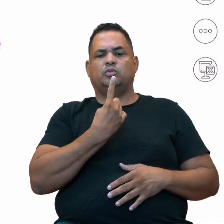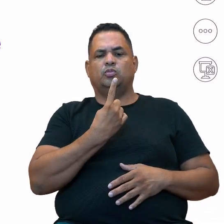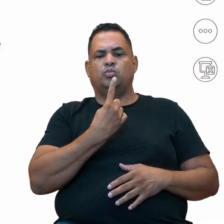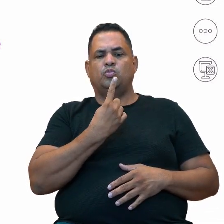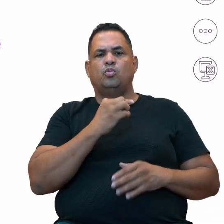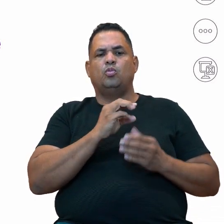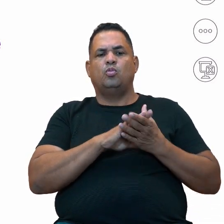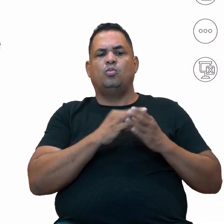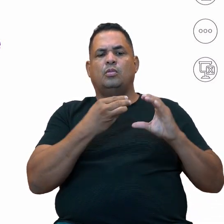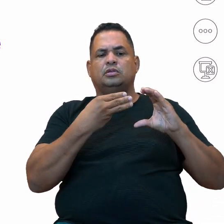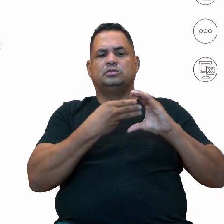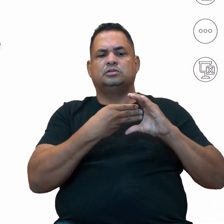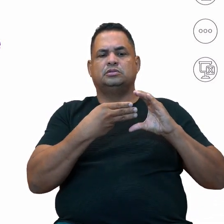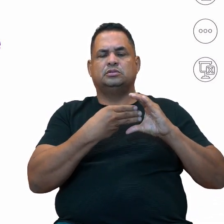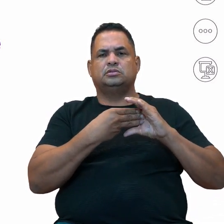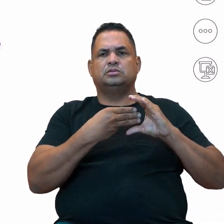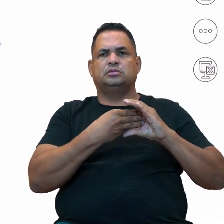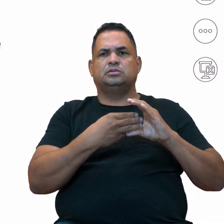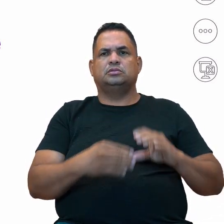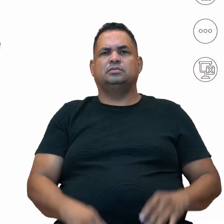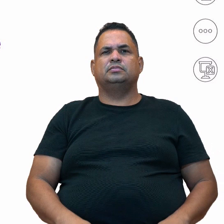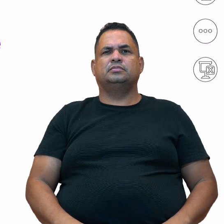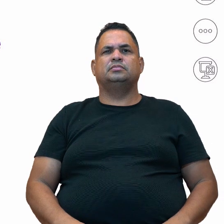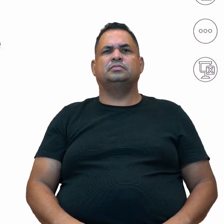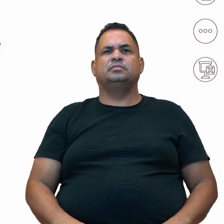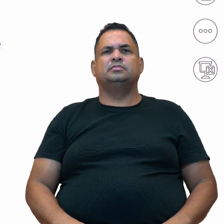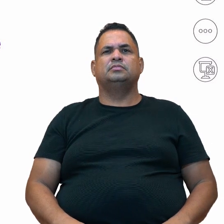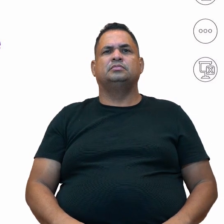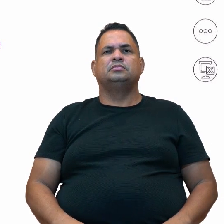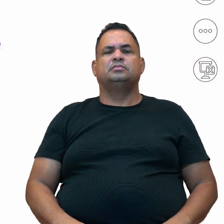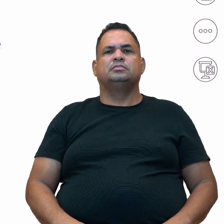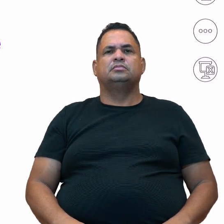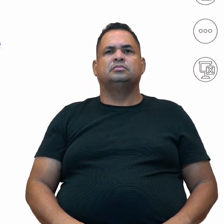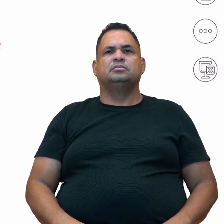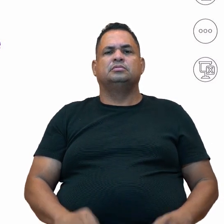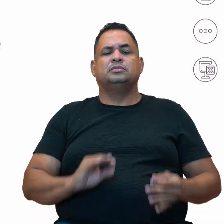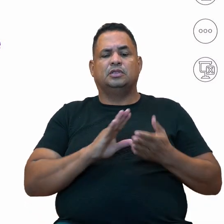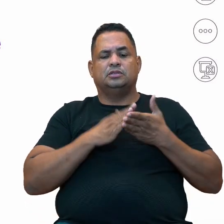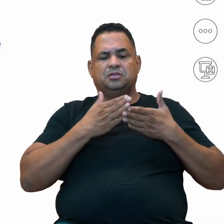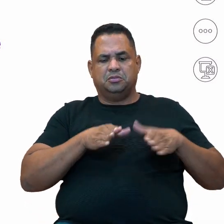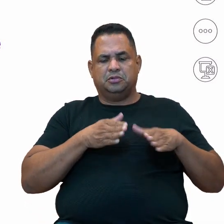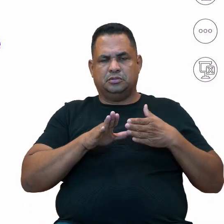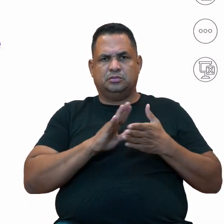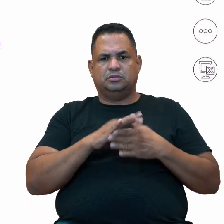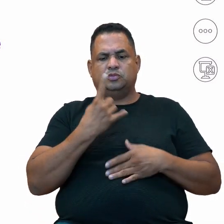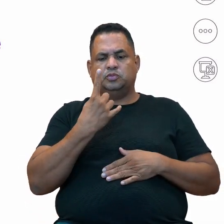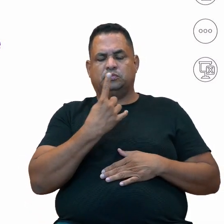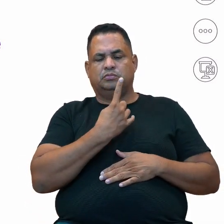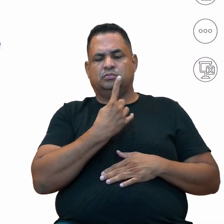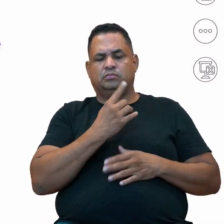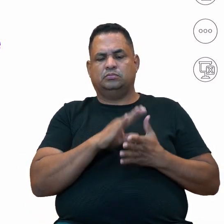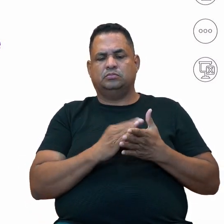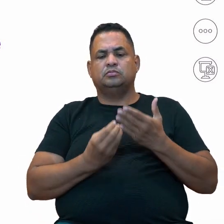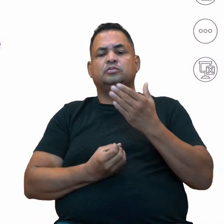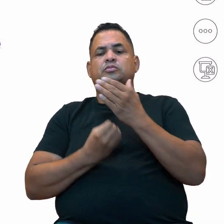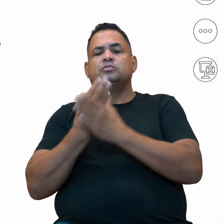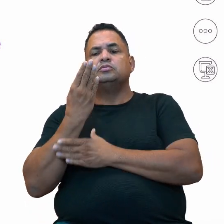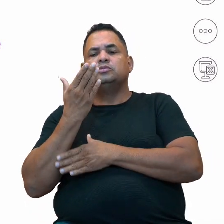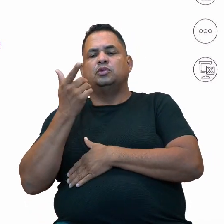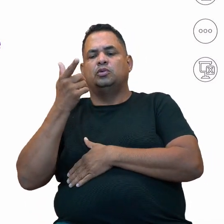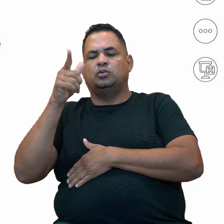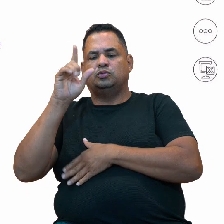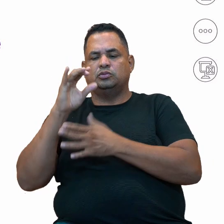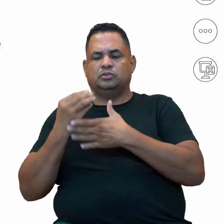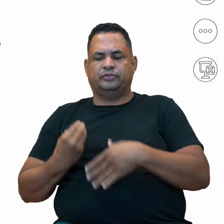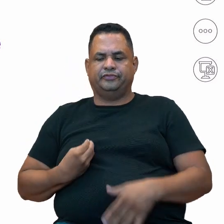unicelulares. Então, eles têm uma única célula. Essa única célula vai se reproduzir. Então, é um indivíduo gerando outro indivíduo